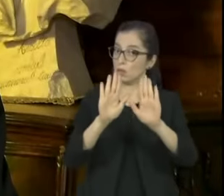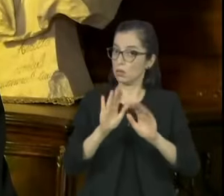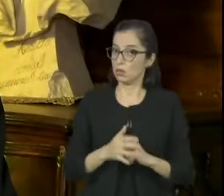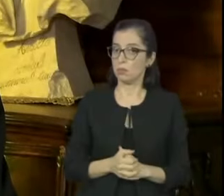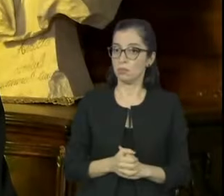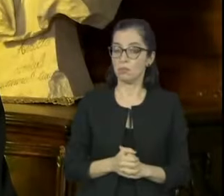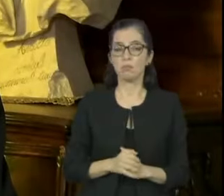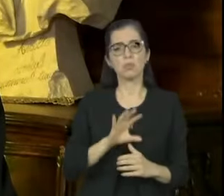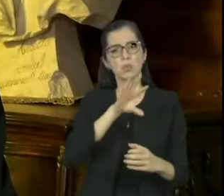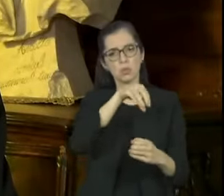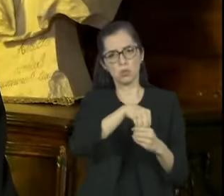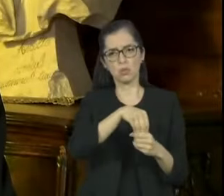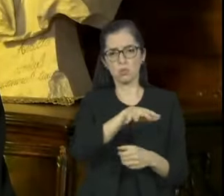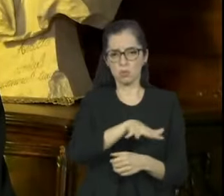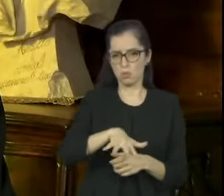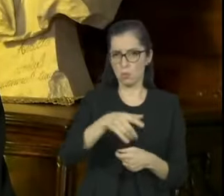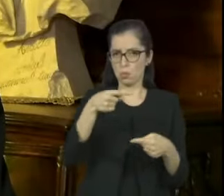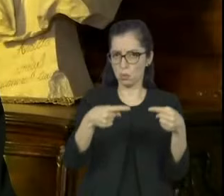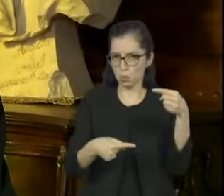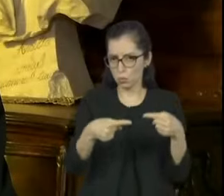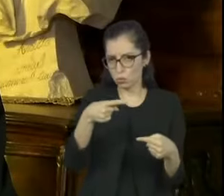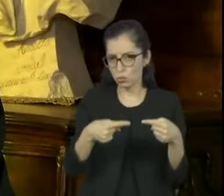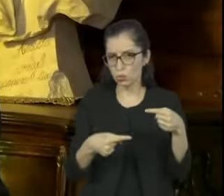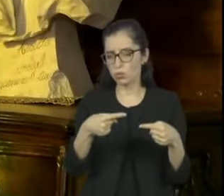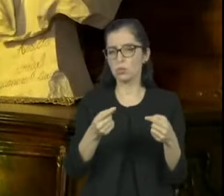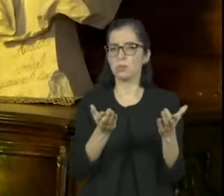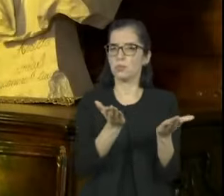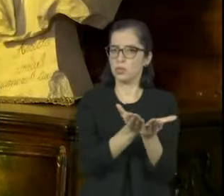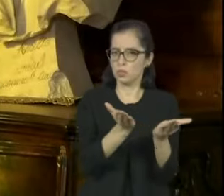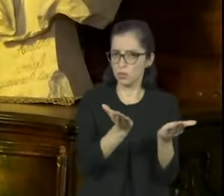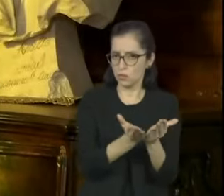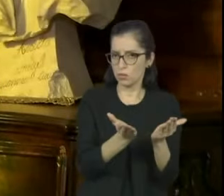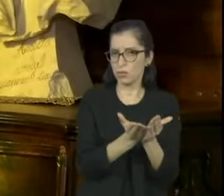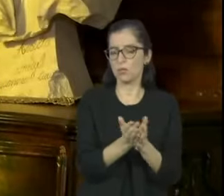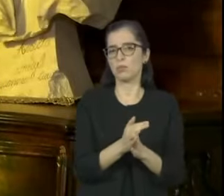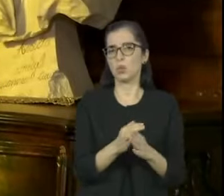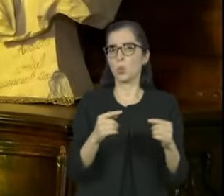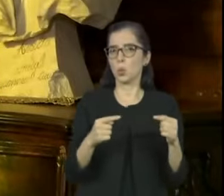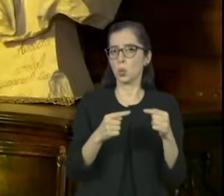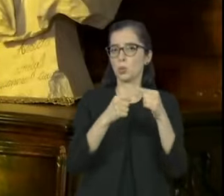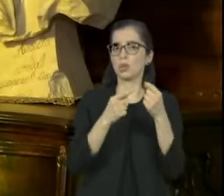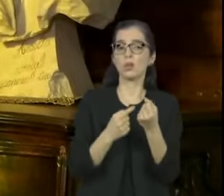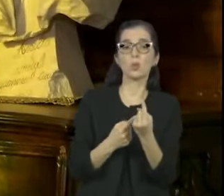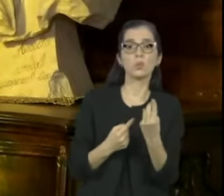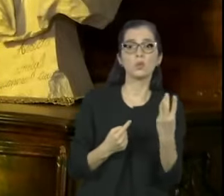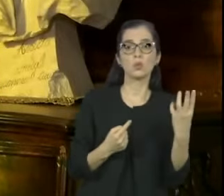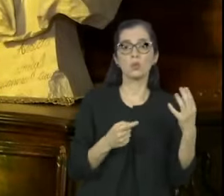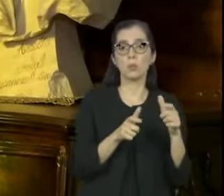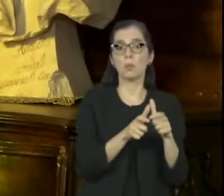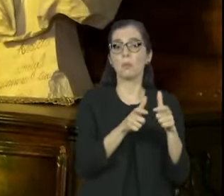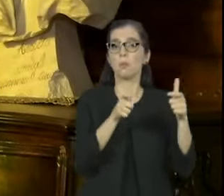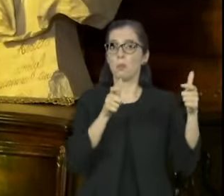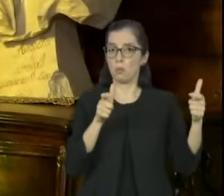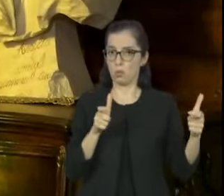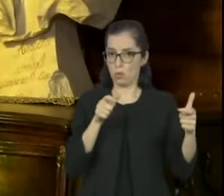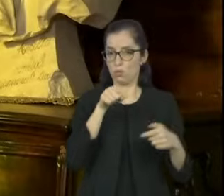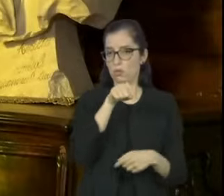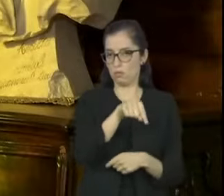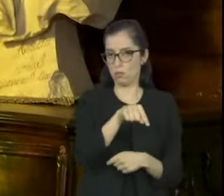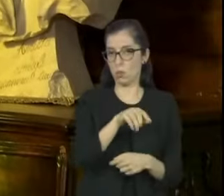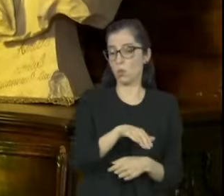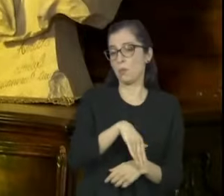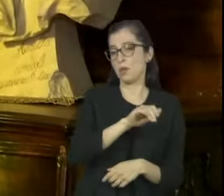ou nas representações políticas dos Evangélicos é proporcionalmente muito maior do que a quantidade